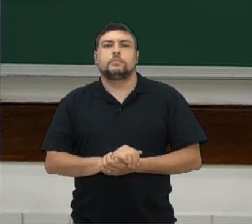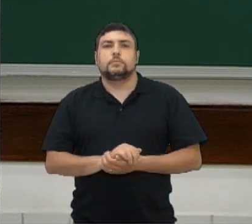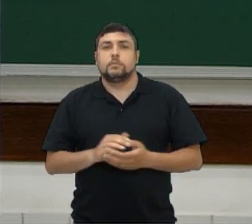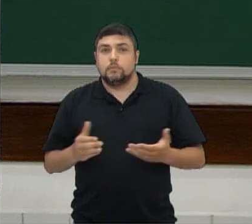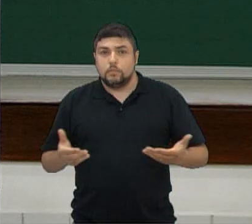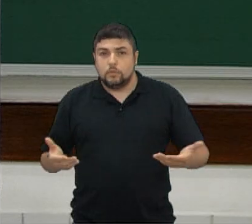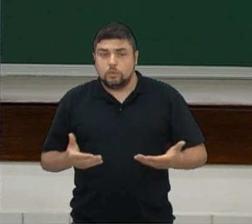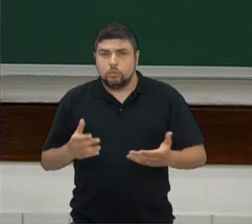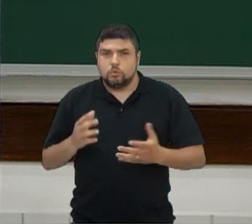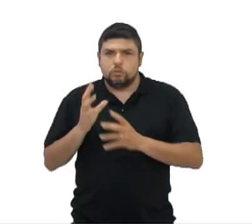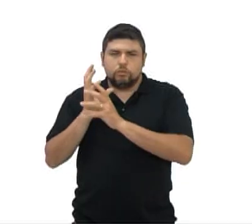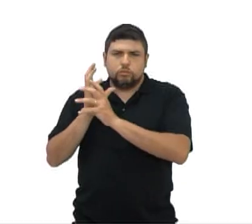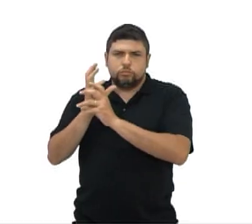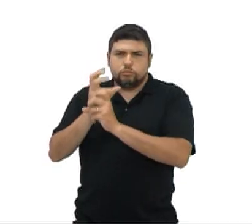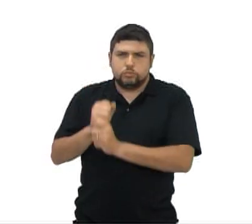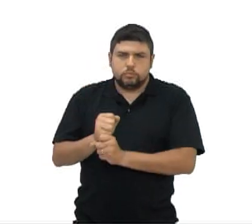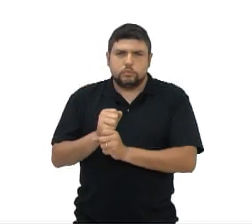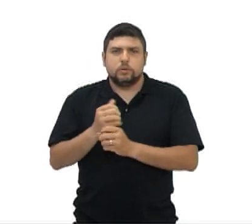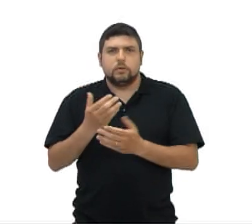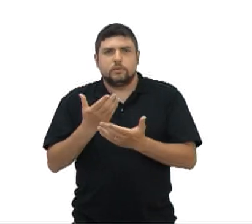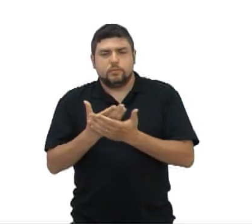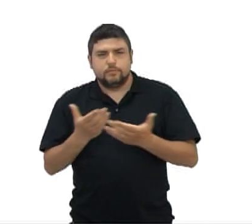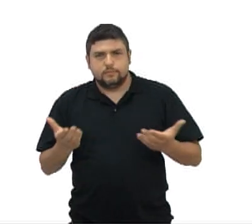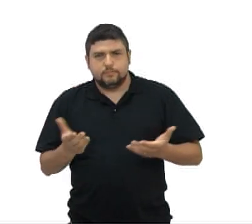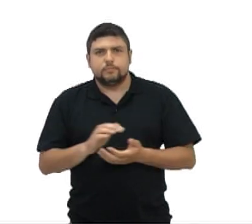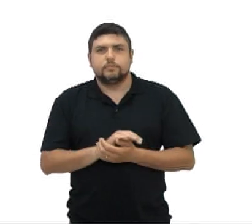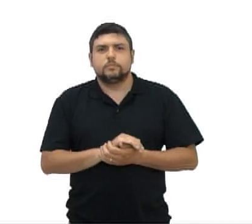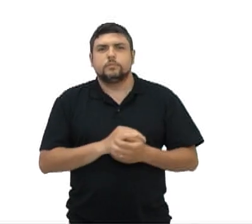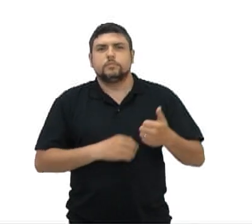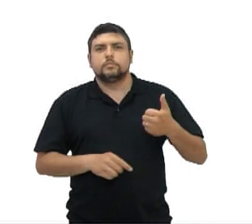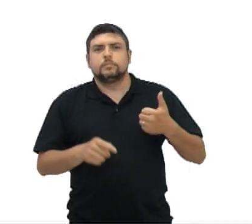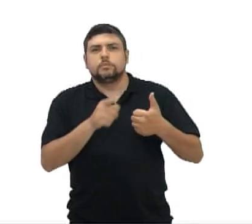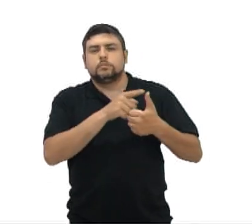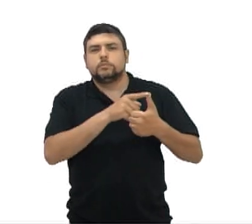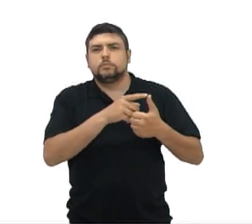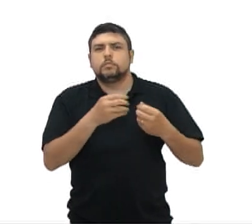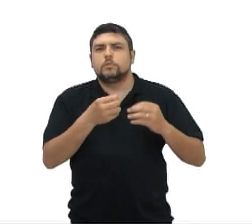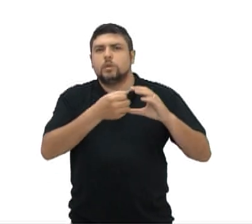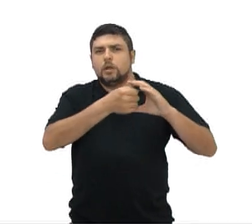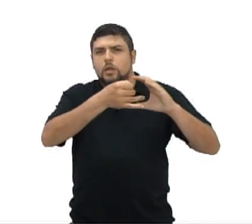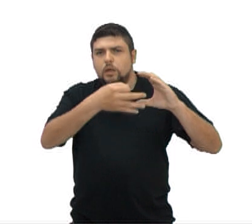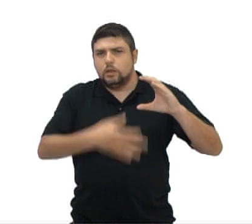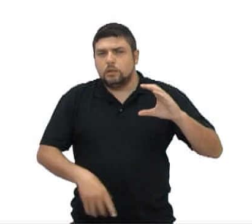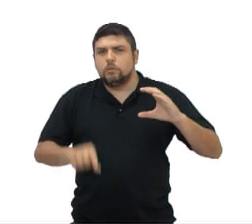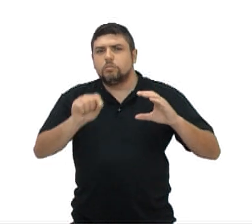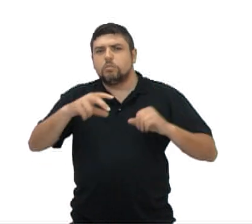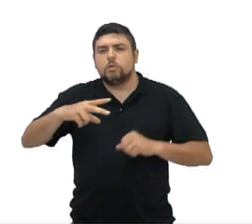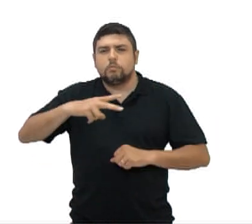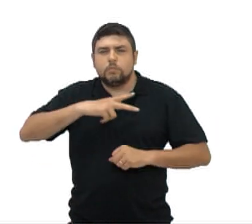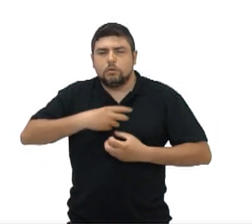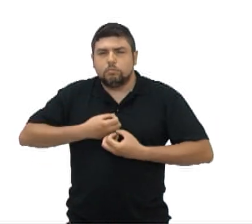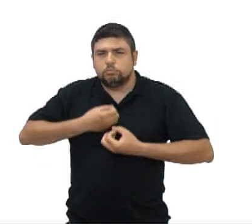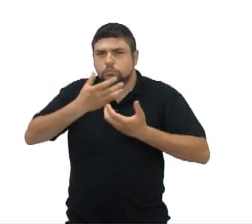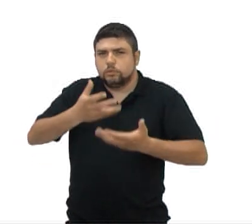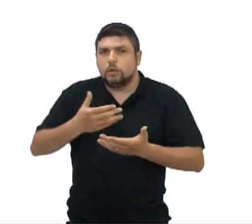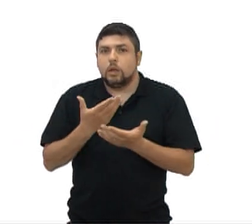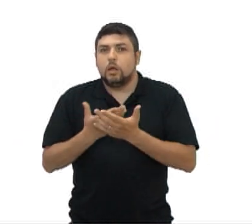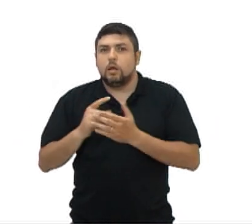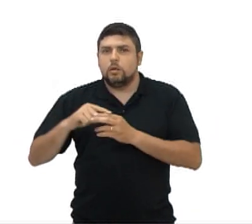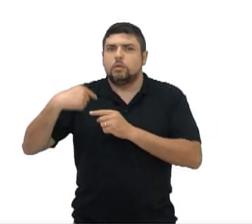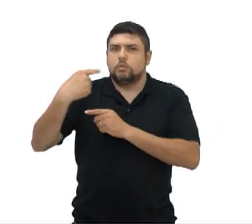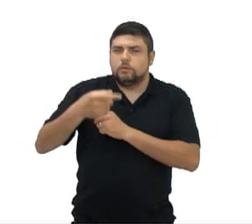do que estudamos hoje. Então hoje a gente viu aí algumas das características do relato pessoal, né, na aula que vem a gente ainda vai continuar discutindo esse